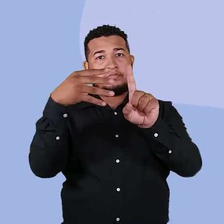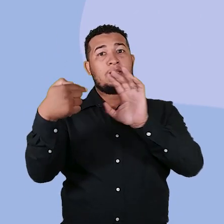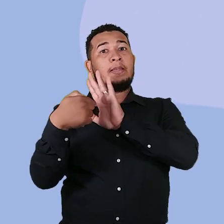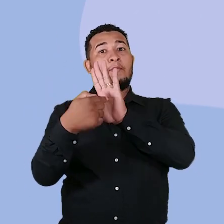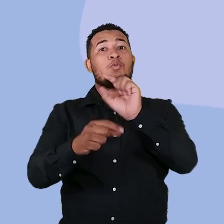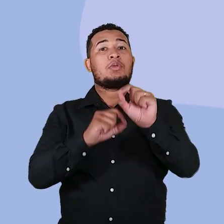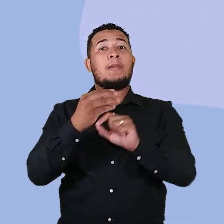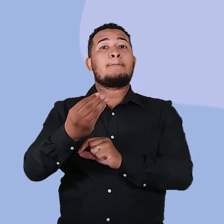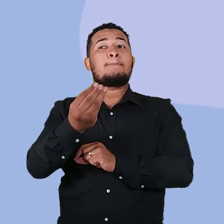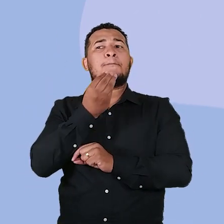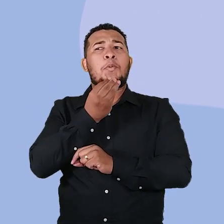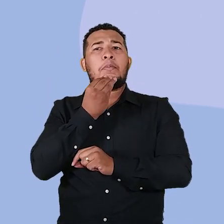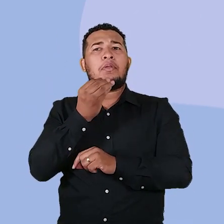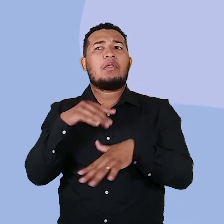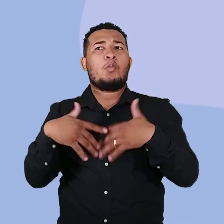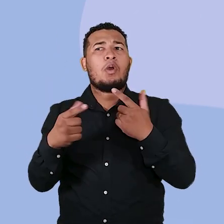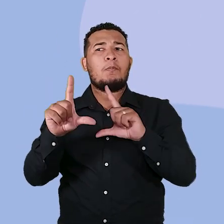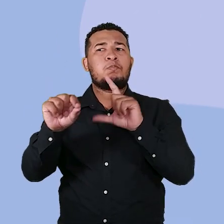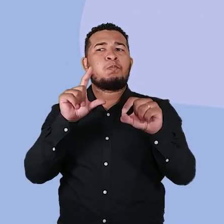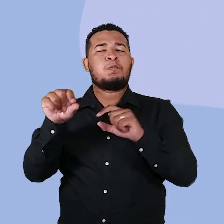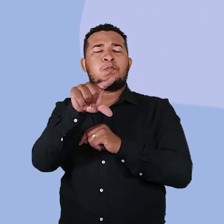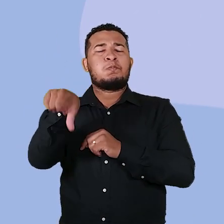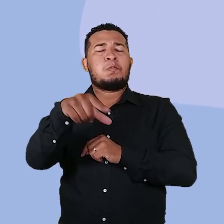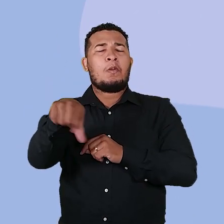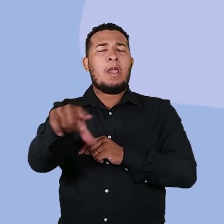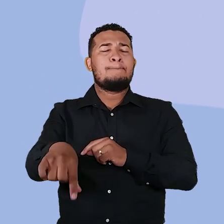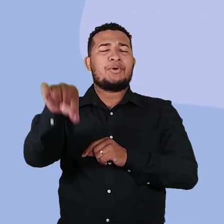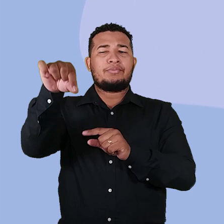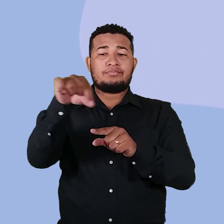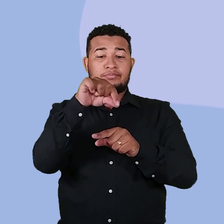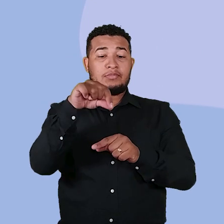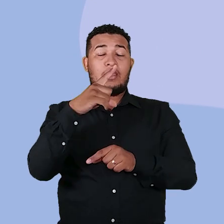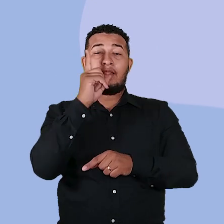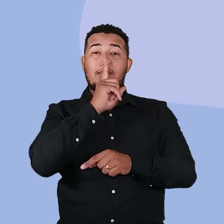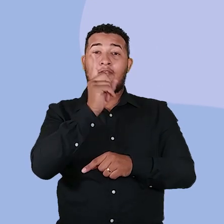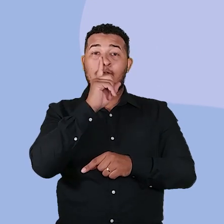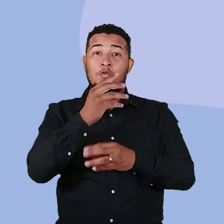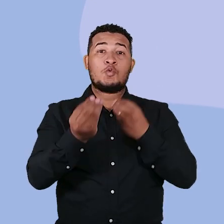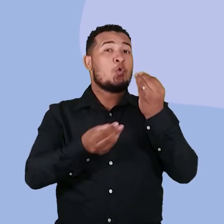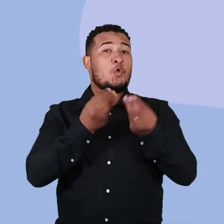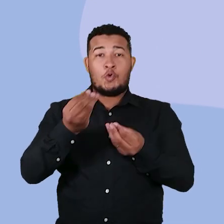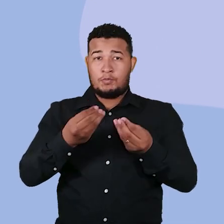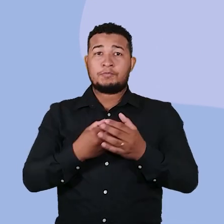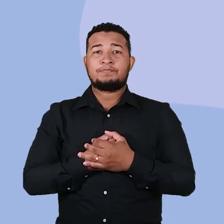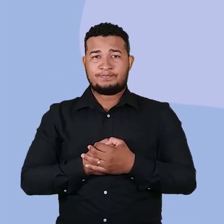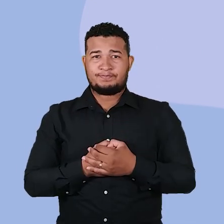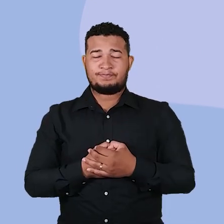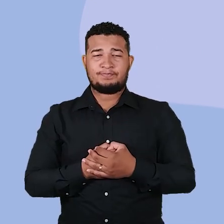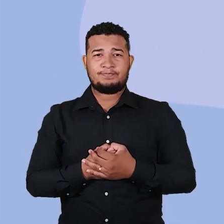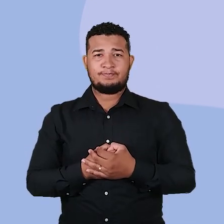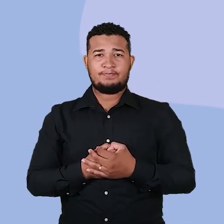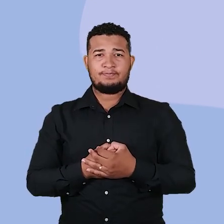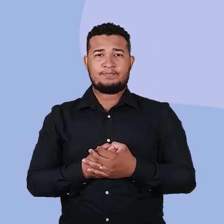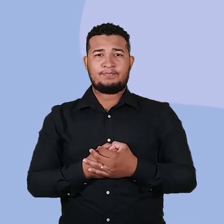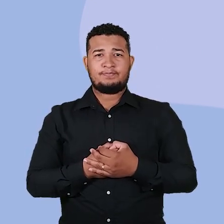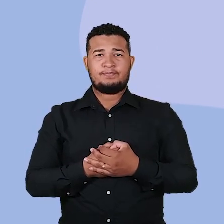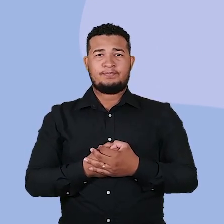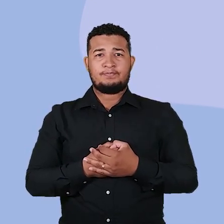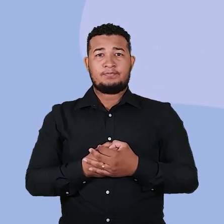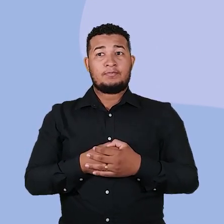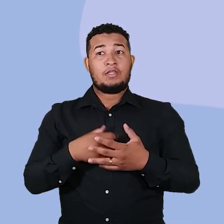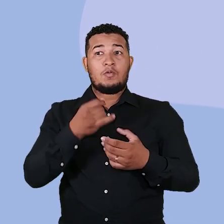em que p indica a probabilidade de um parafuso escolhido ao acaso se defeituoso